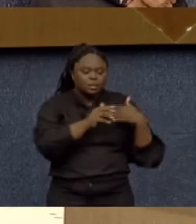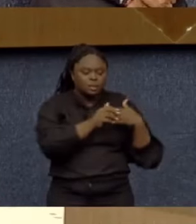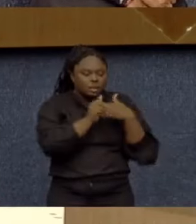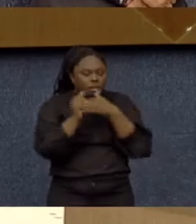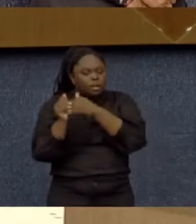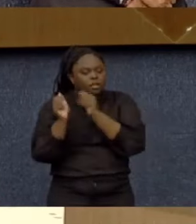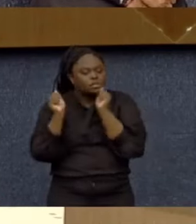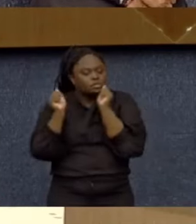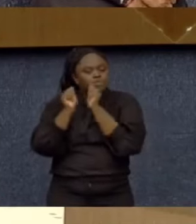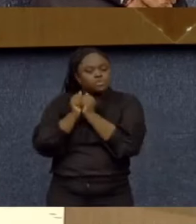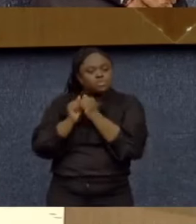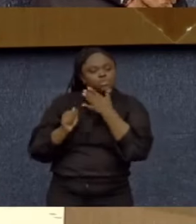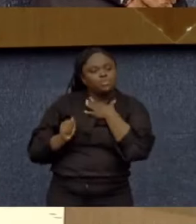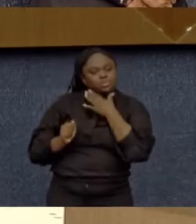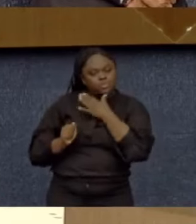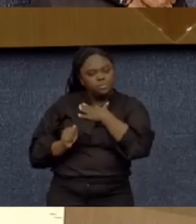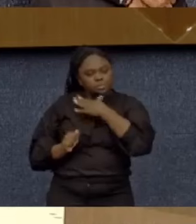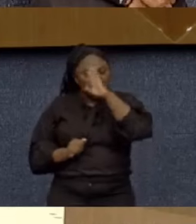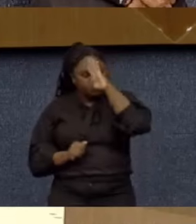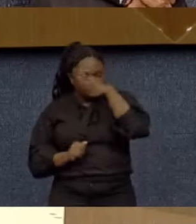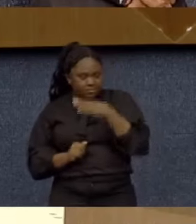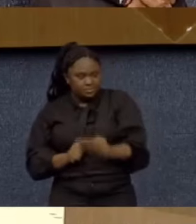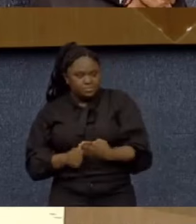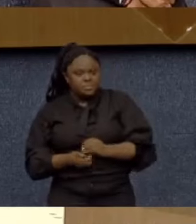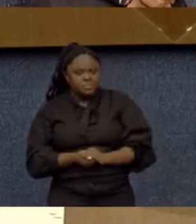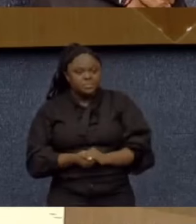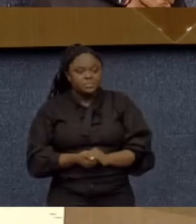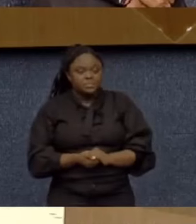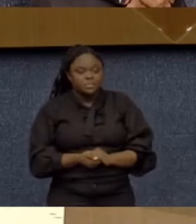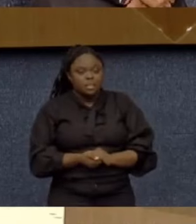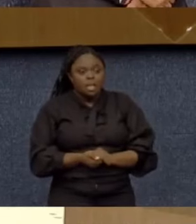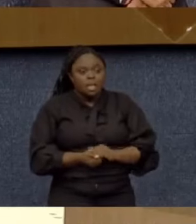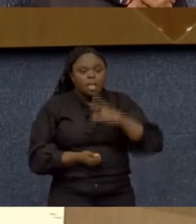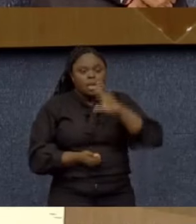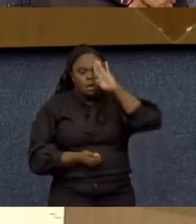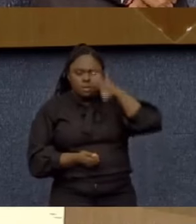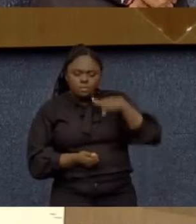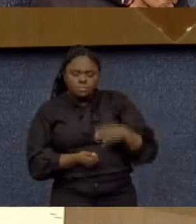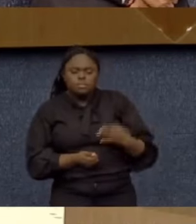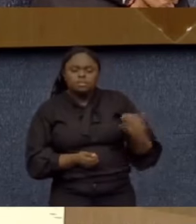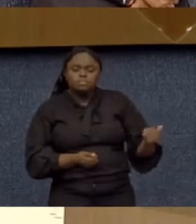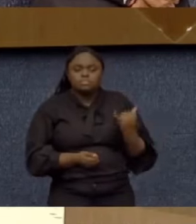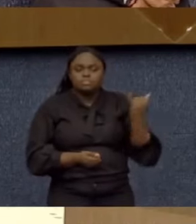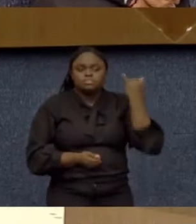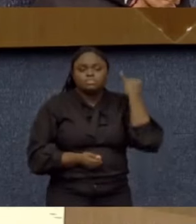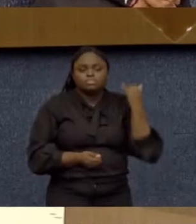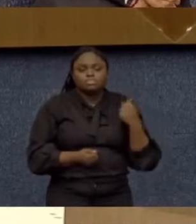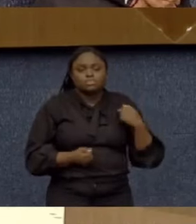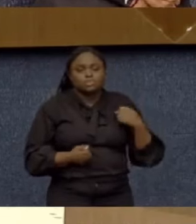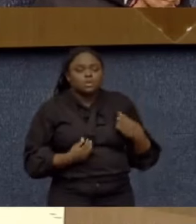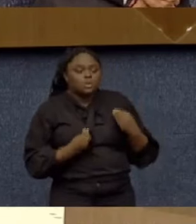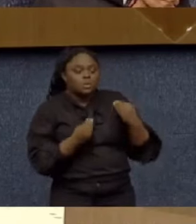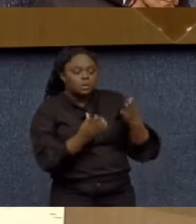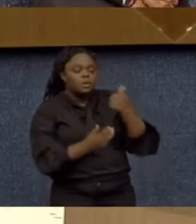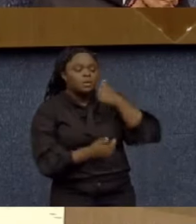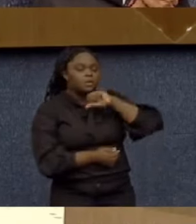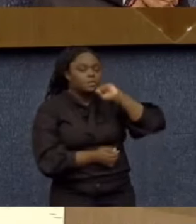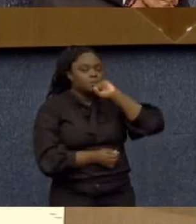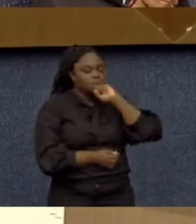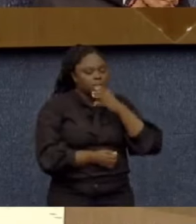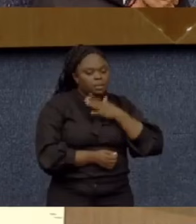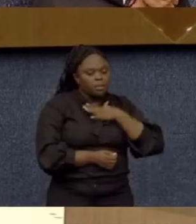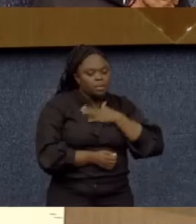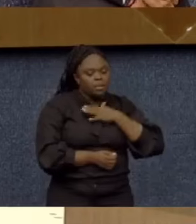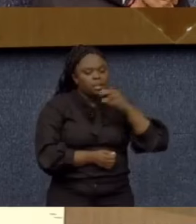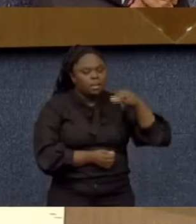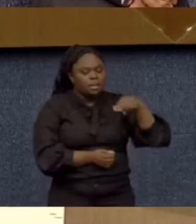comigo das honras desta homenagem. Homenagem esta, a qual dedico a minha mãe, a senhora